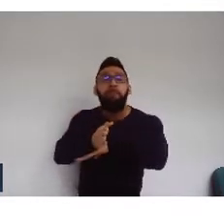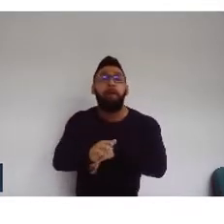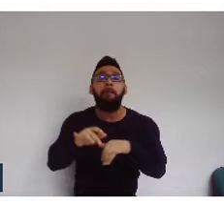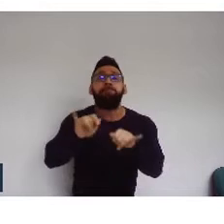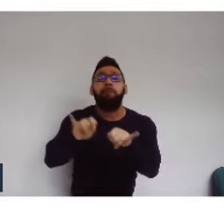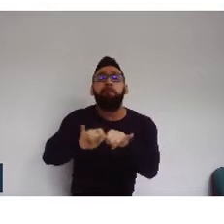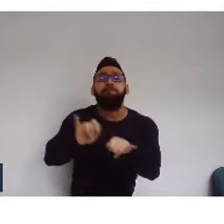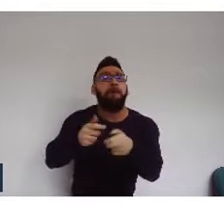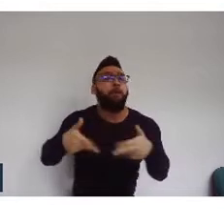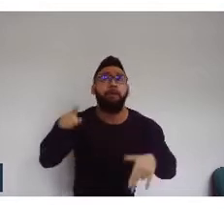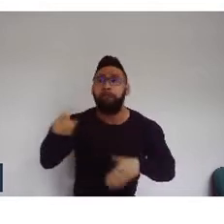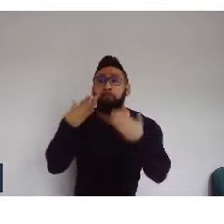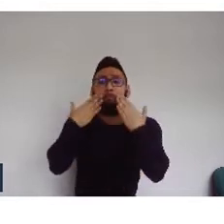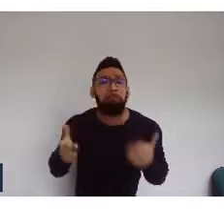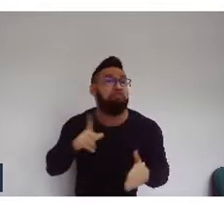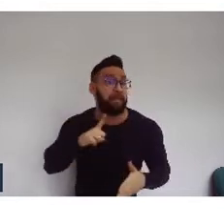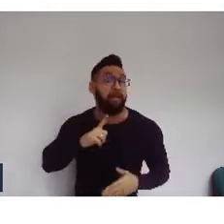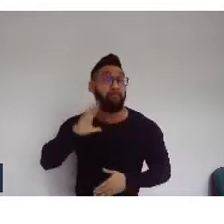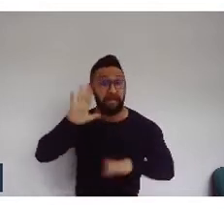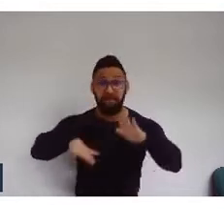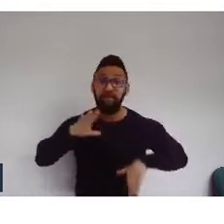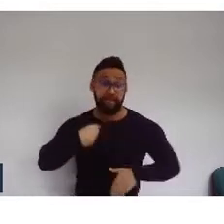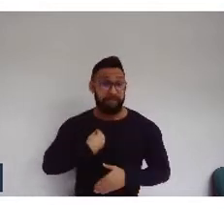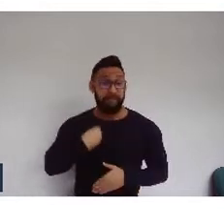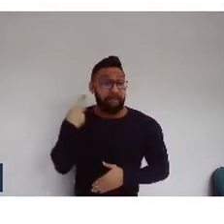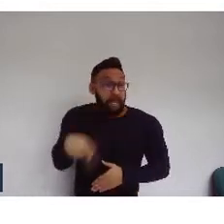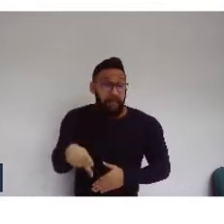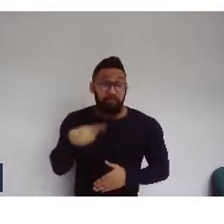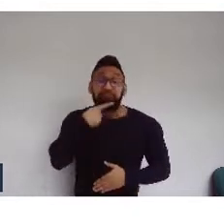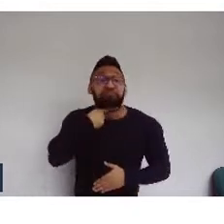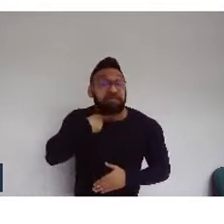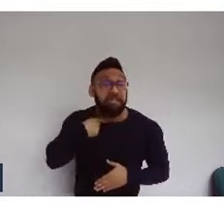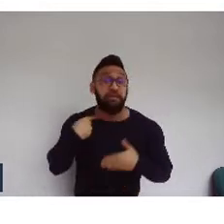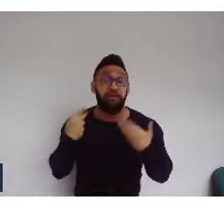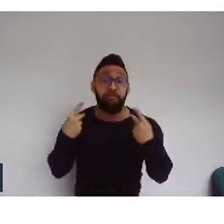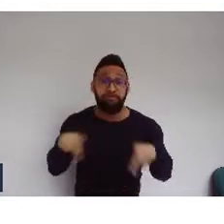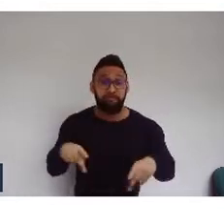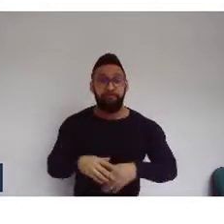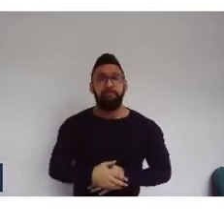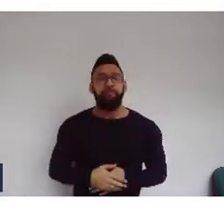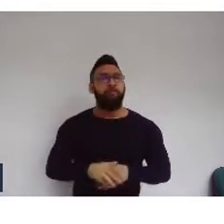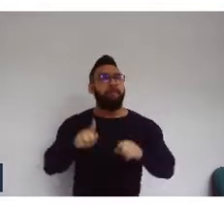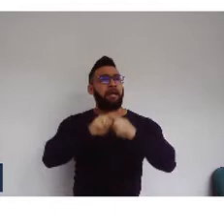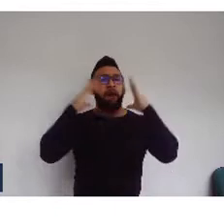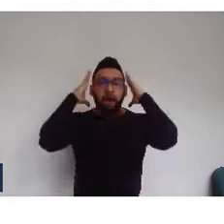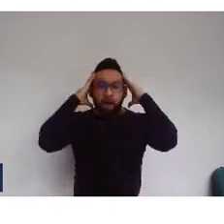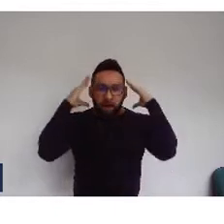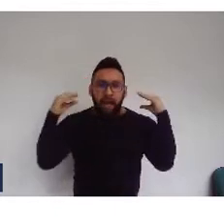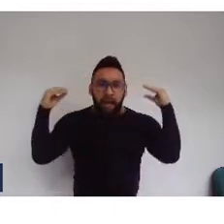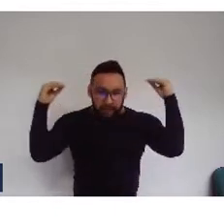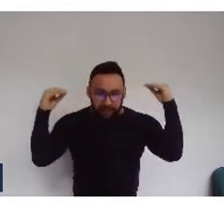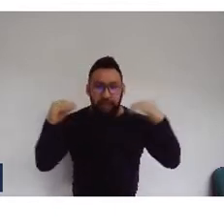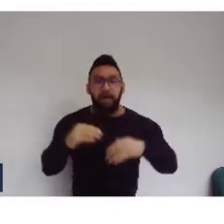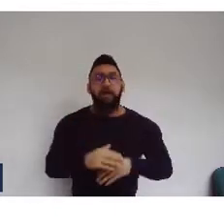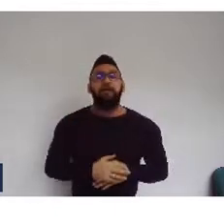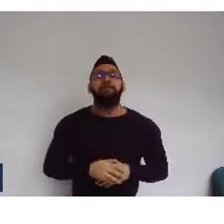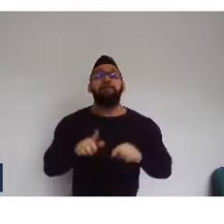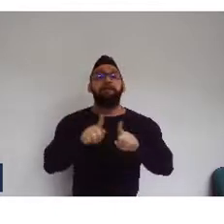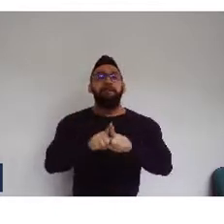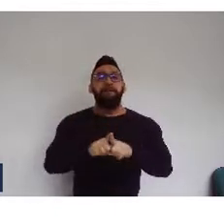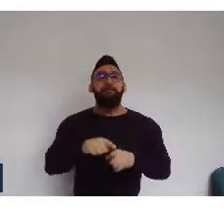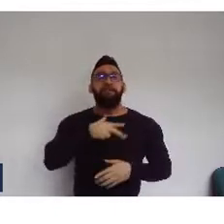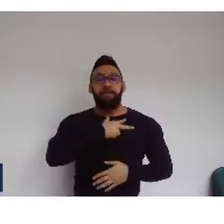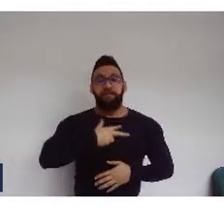Obrigado. Embora em algumas partes do mundo, por exemplo, na Holanda e na Dinamarca, algumas pessoas dizem, eu já